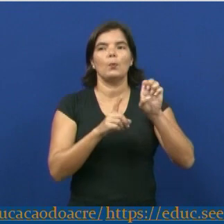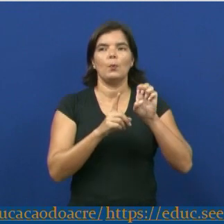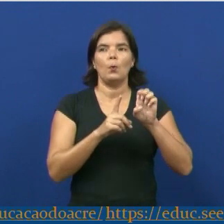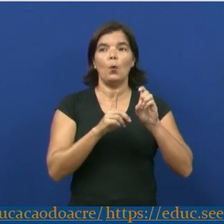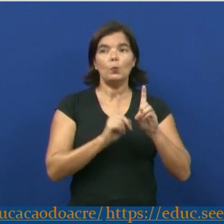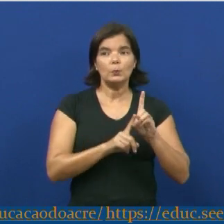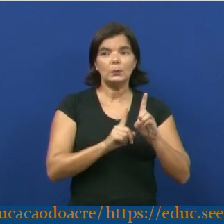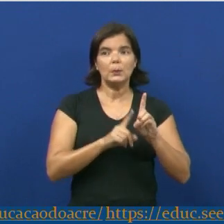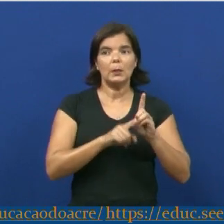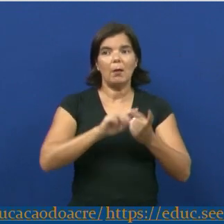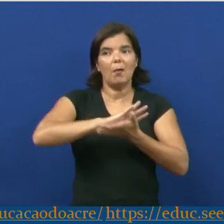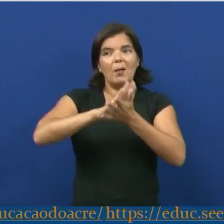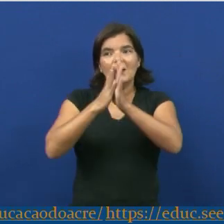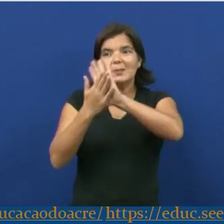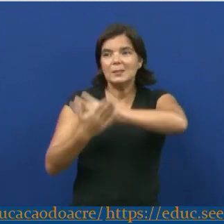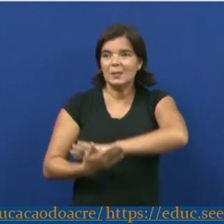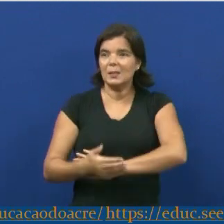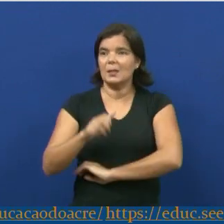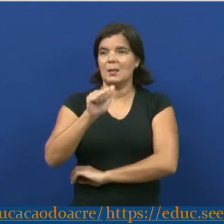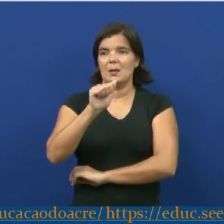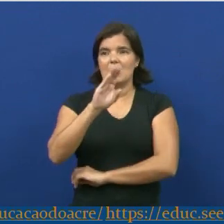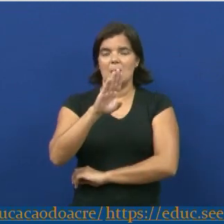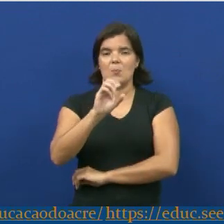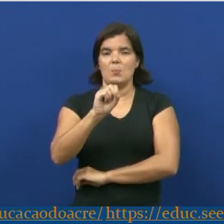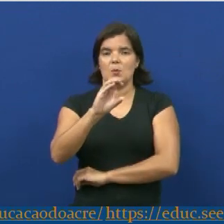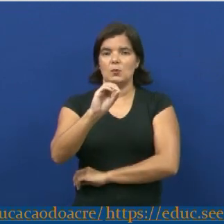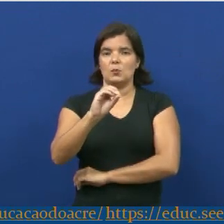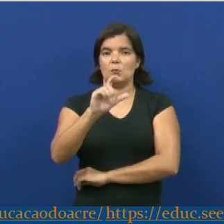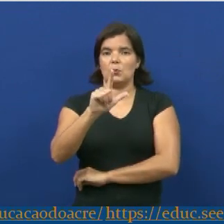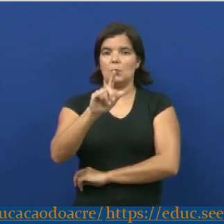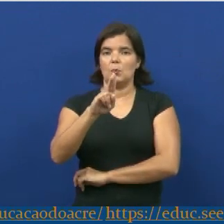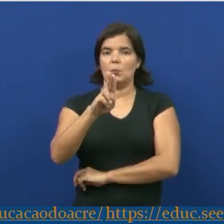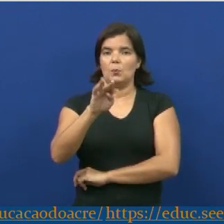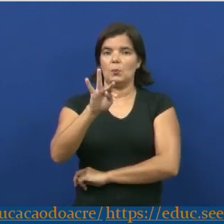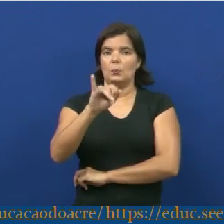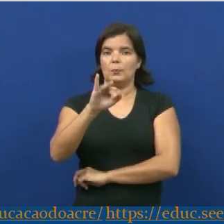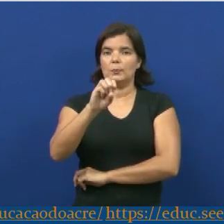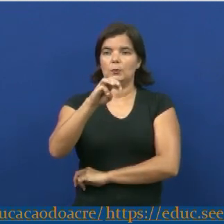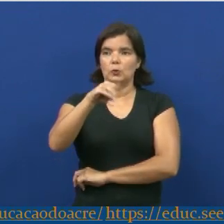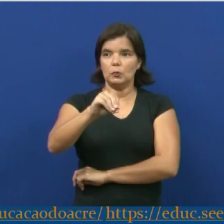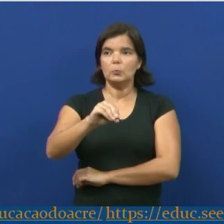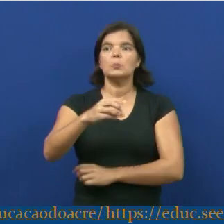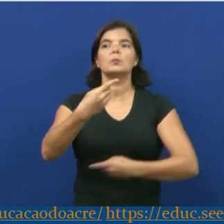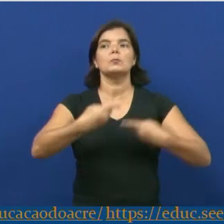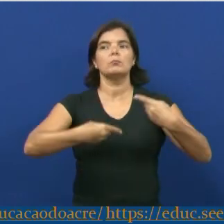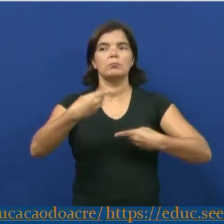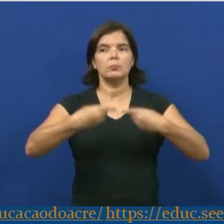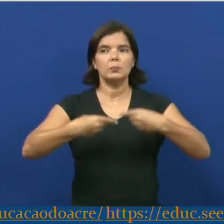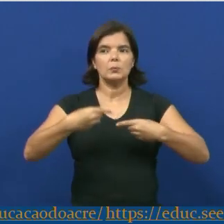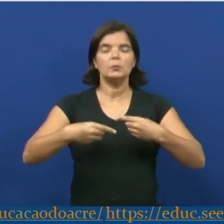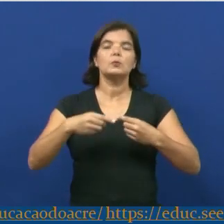a derrota do absolutismo, tornando o parlamento soberano e político na nação.